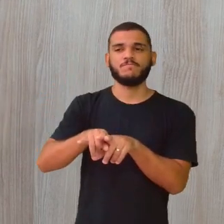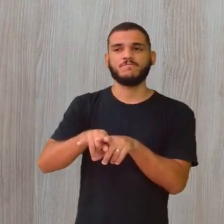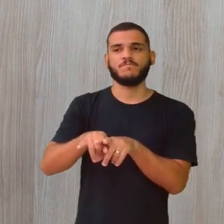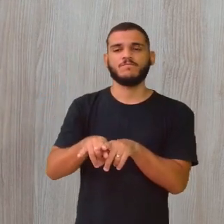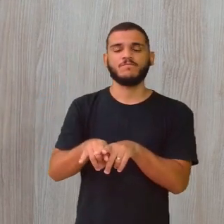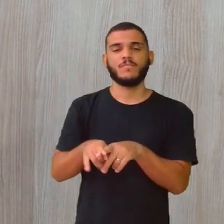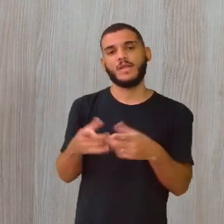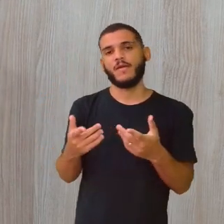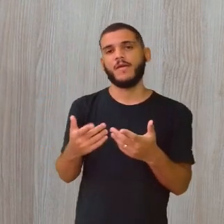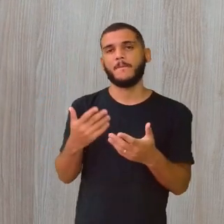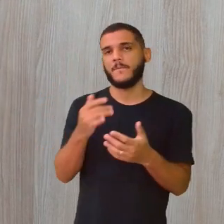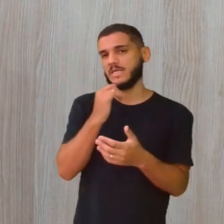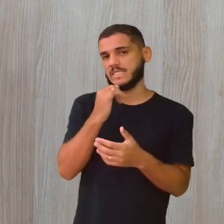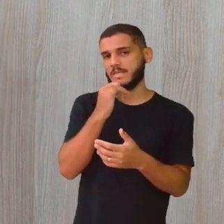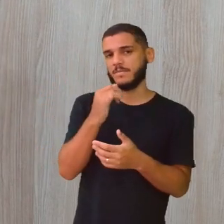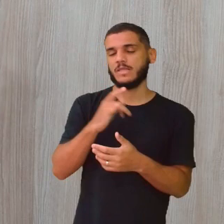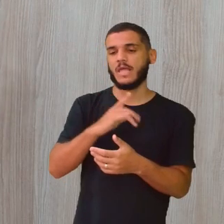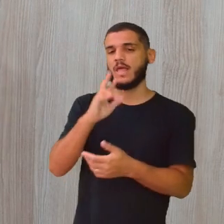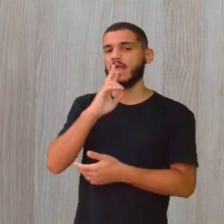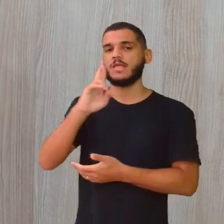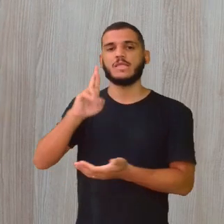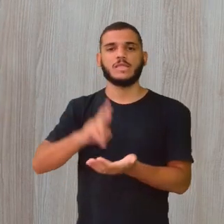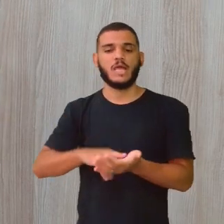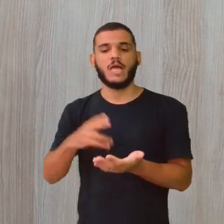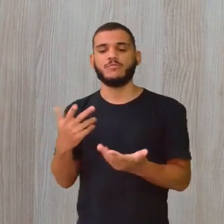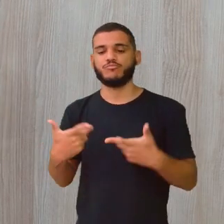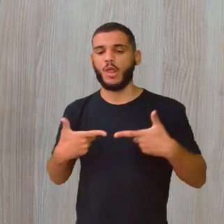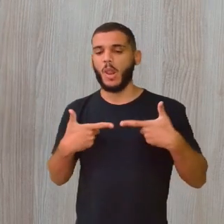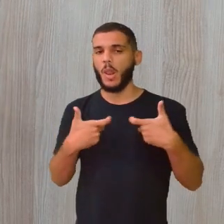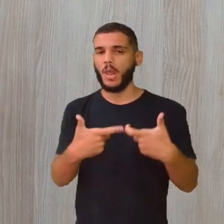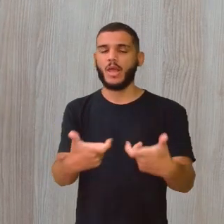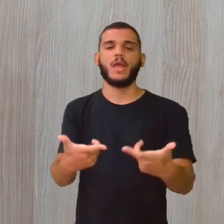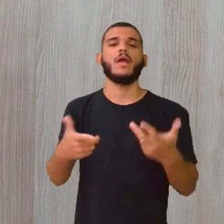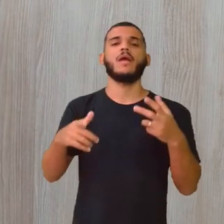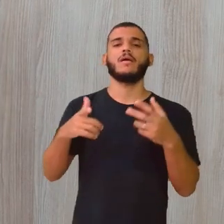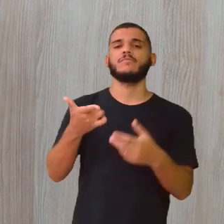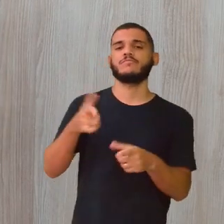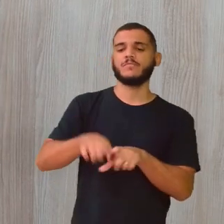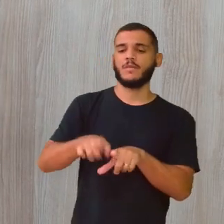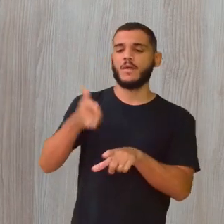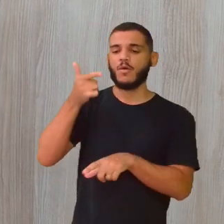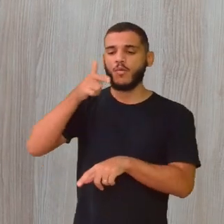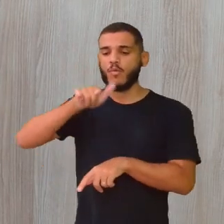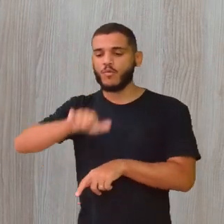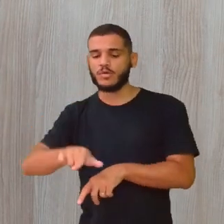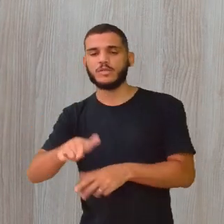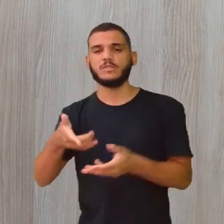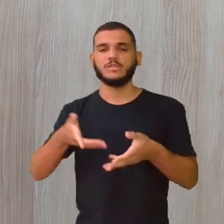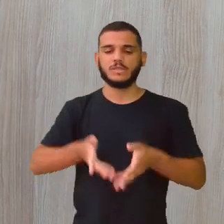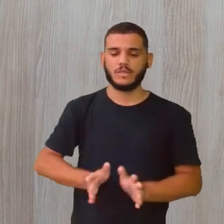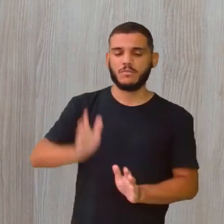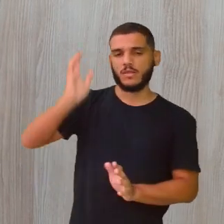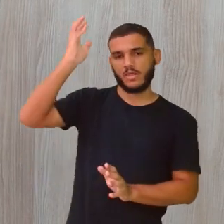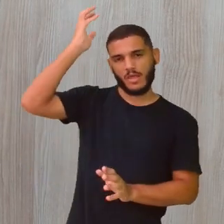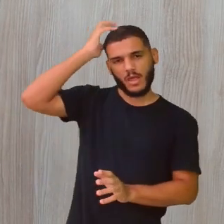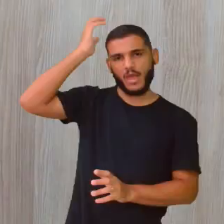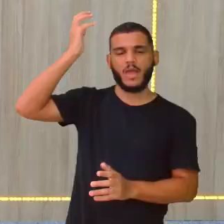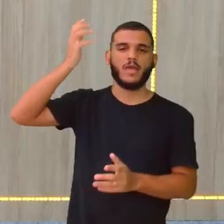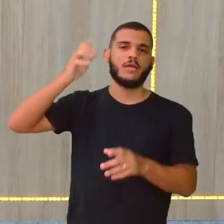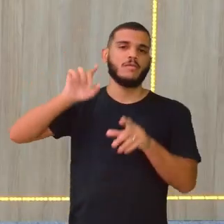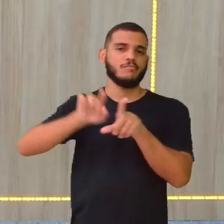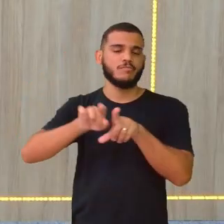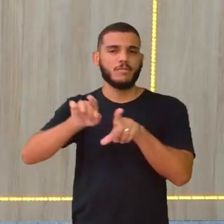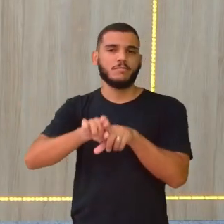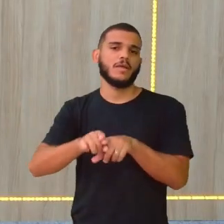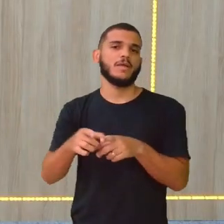pretendendo-se prever resultados de guerras, de conquista, nascimentos de reis e príncipes. Sim. Então, eles